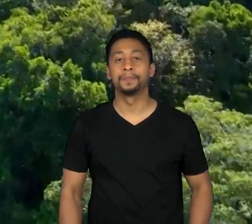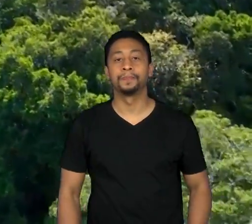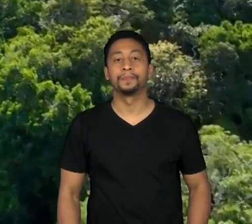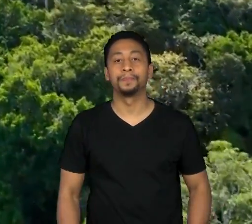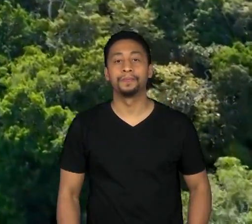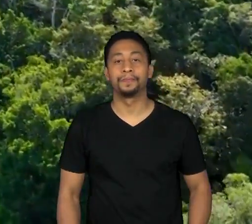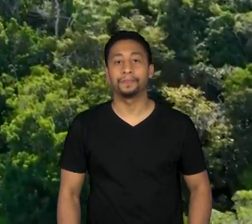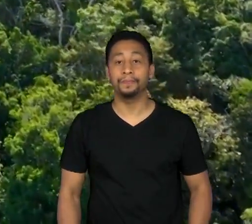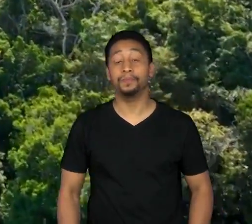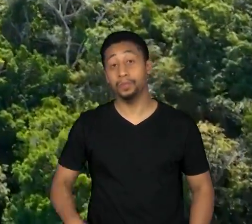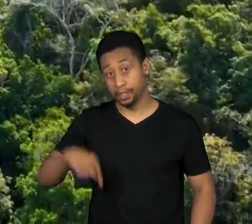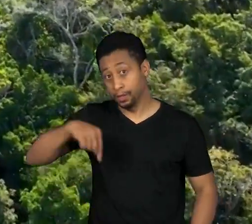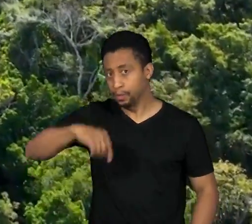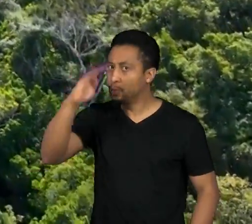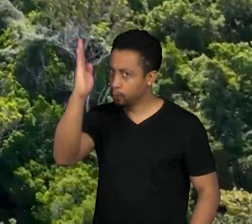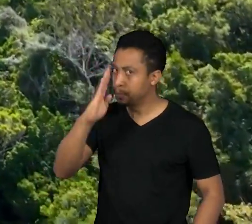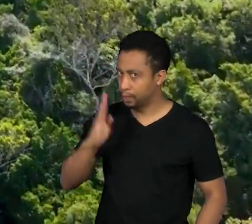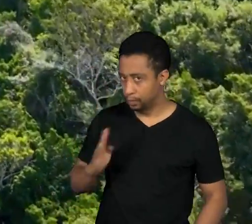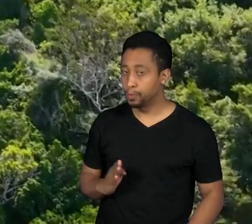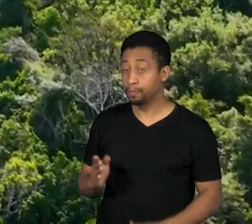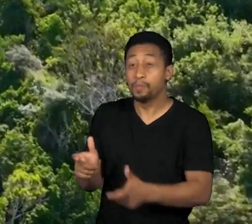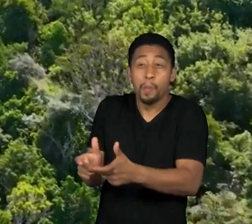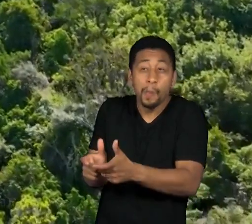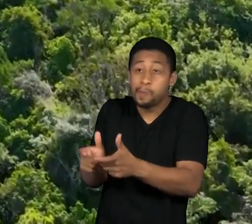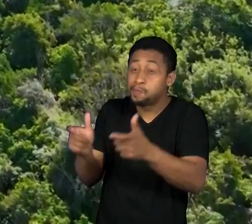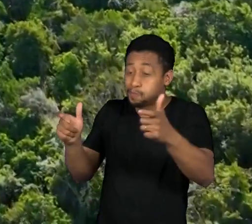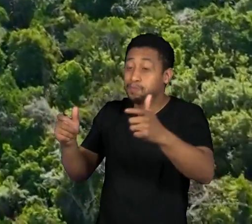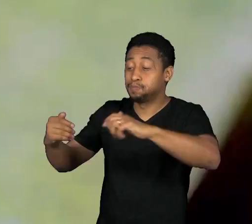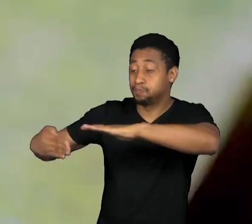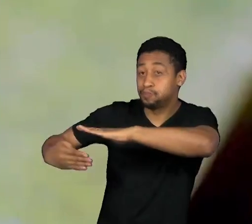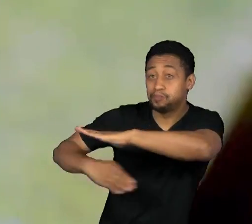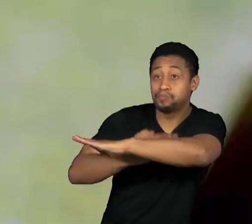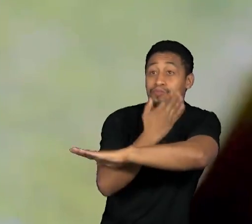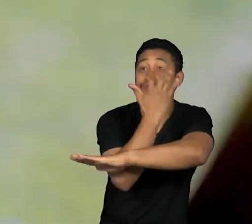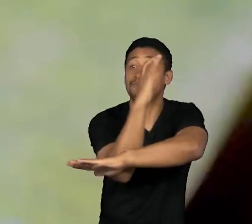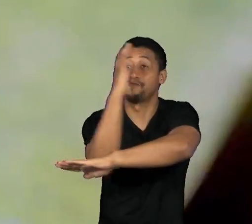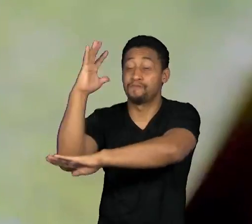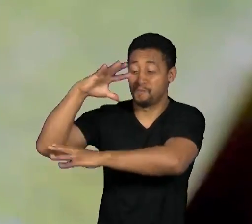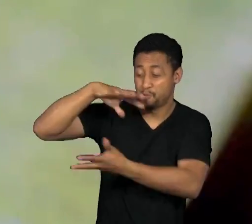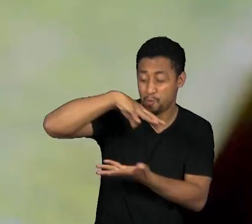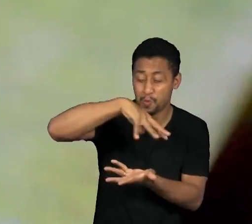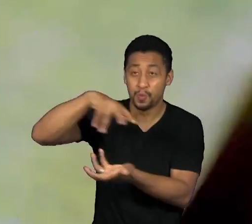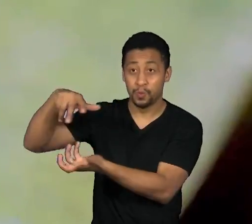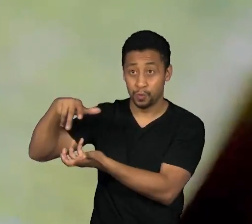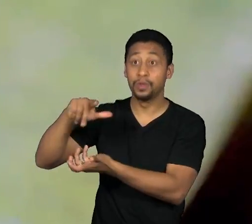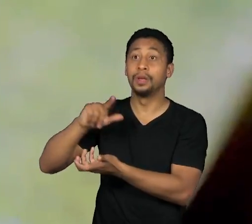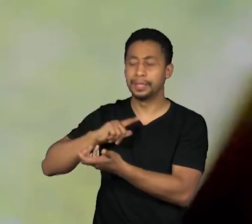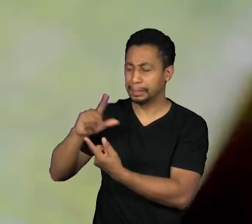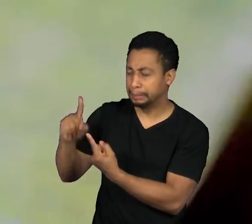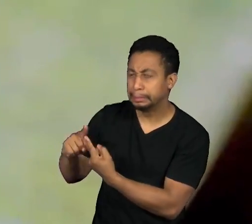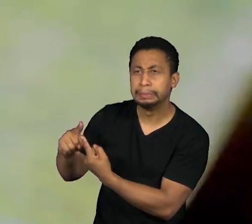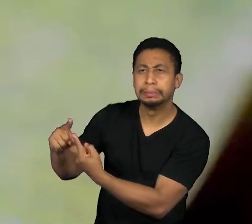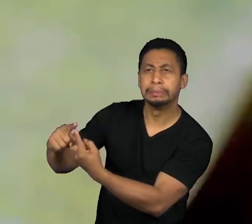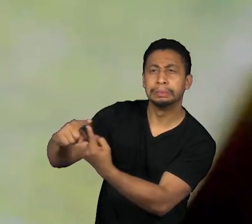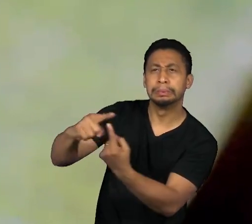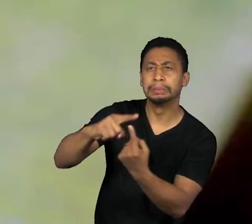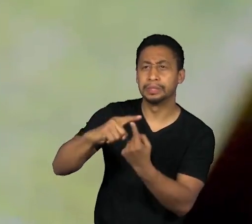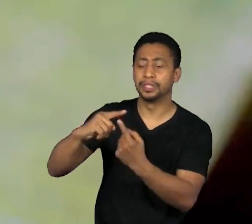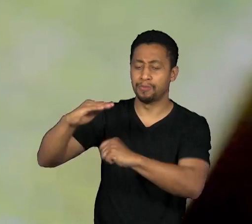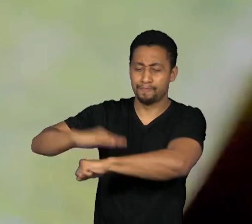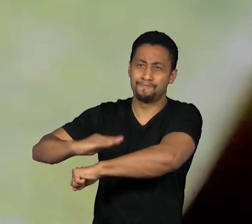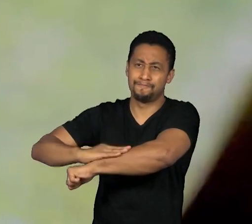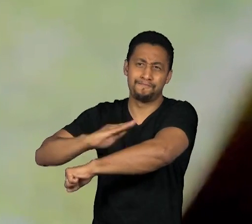No Brasil, país que abriga a maior biodiversidade do mundo e tem o maior número de espécies de anfíbios,